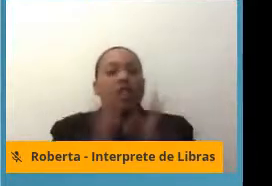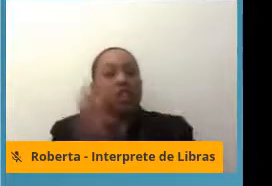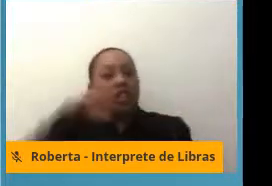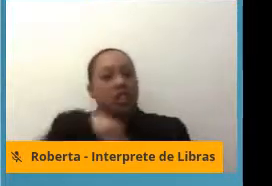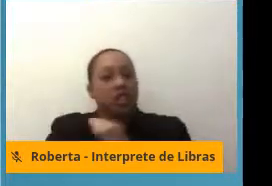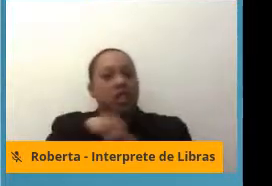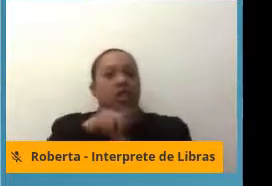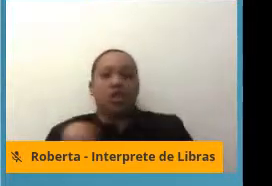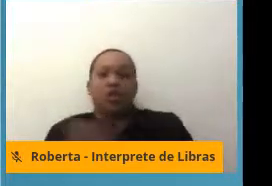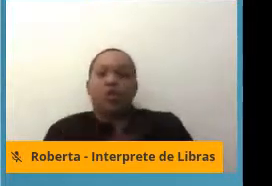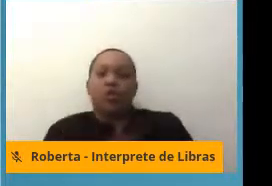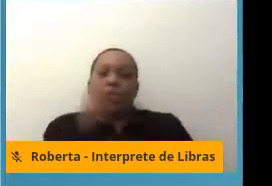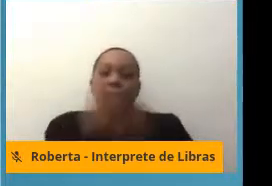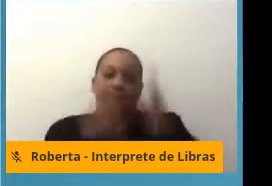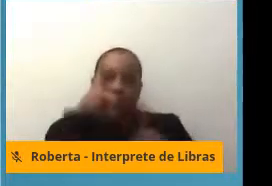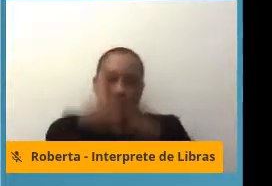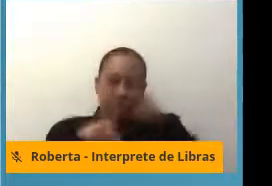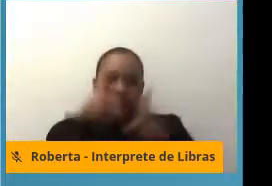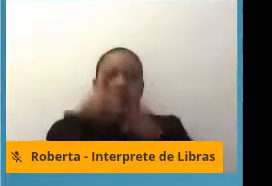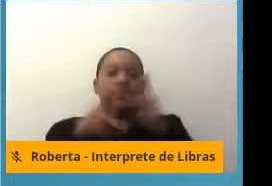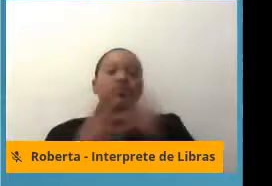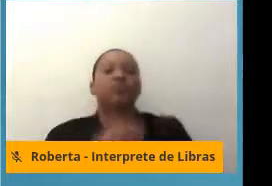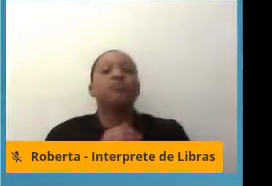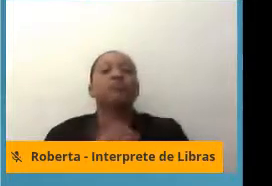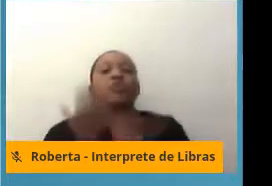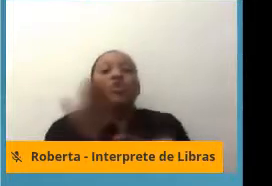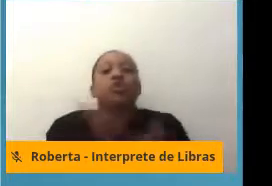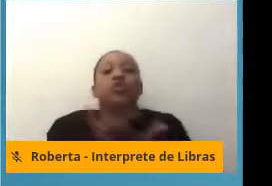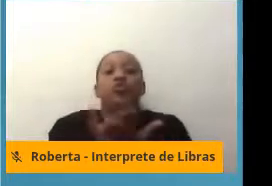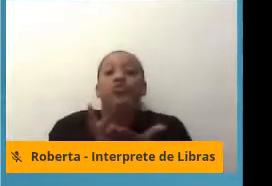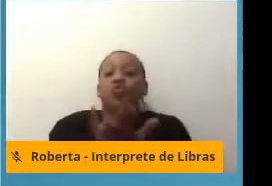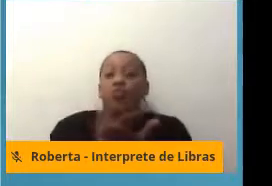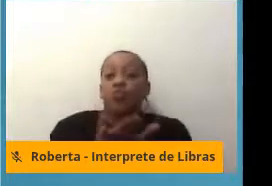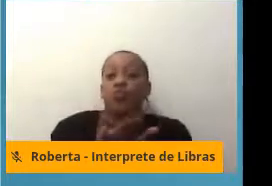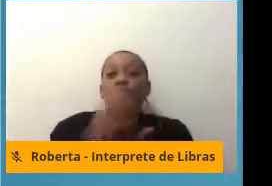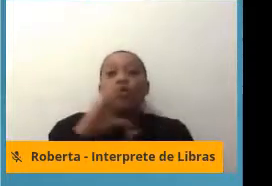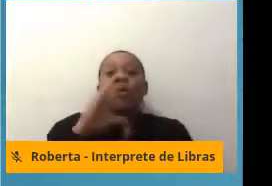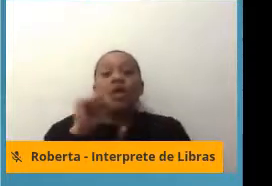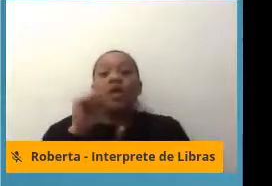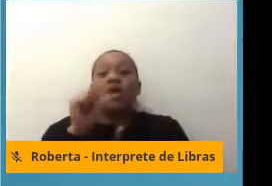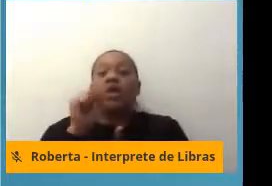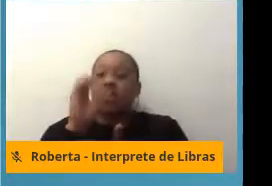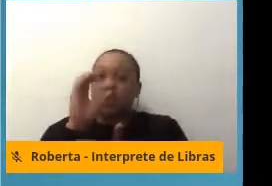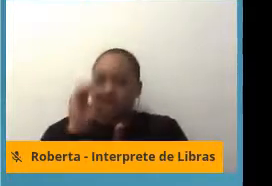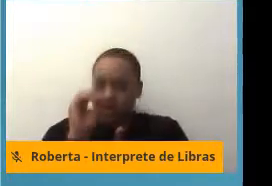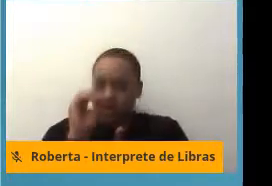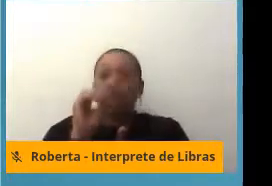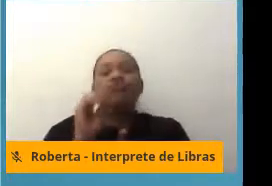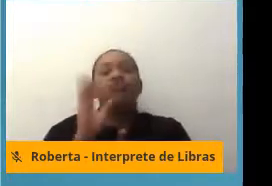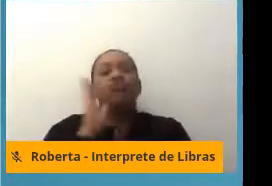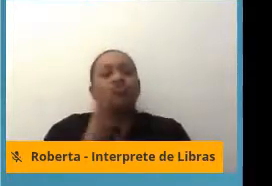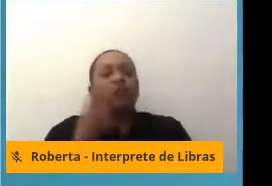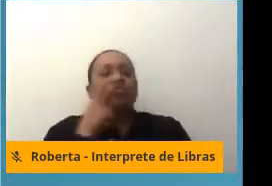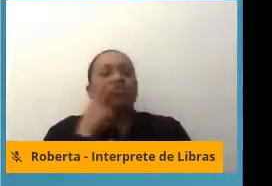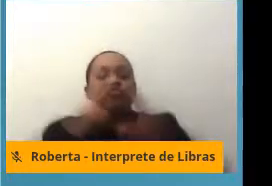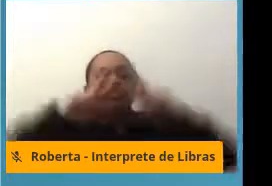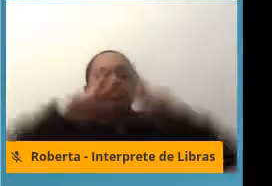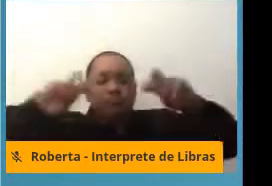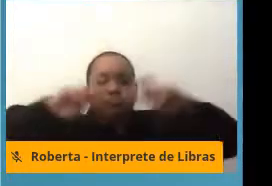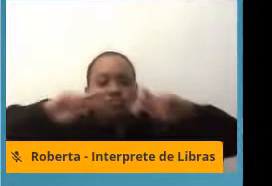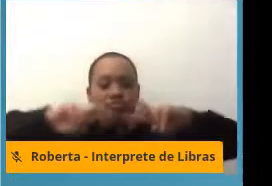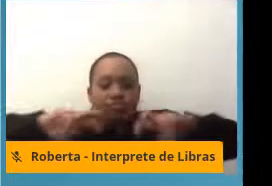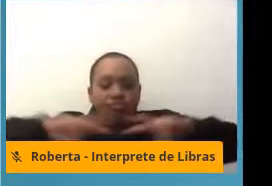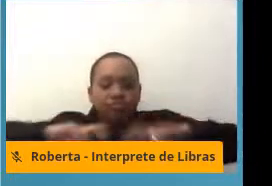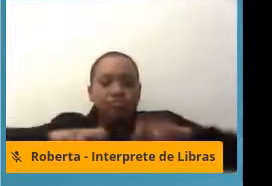né? Olhar o que já aconteceu em casos de países que foram atingidos antes da gente, né? Um dos casos é a Espanha. Então, a Espanha